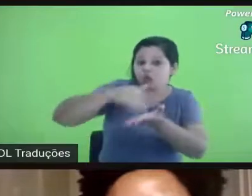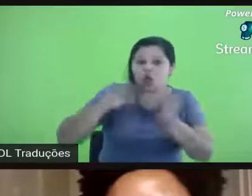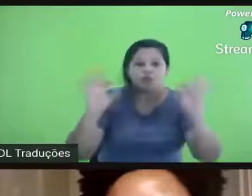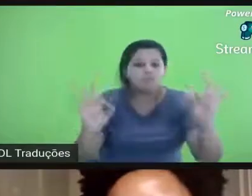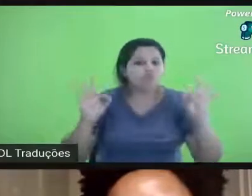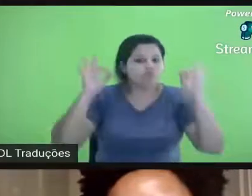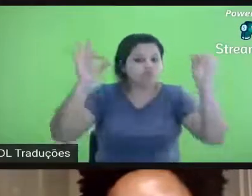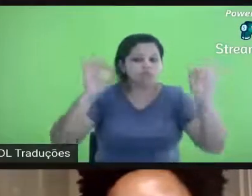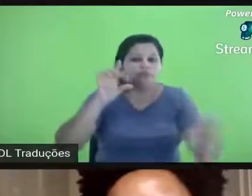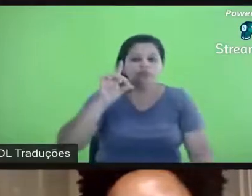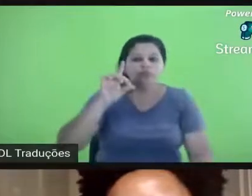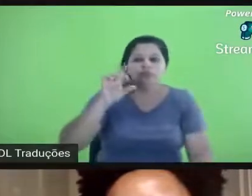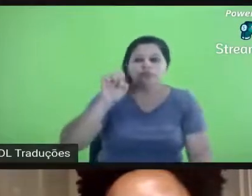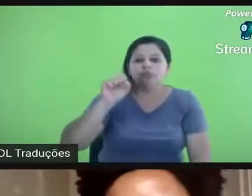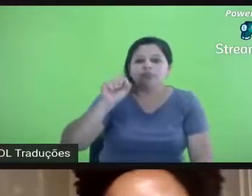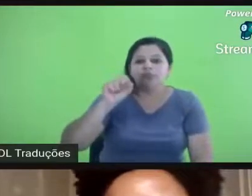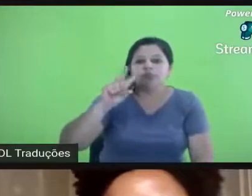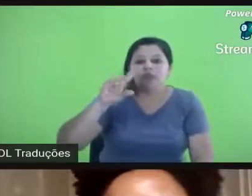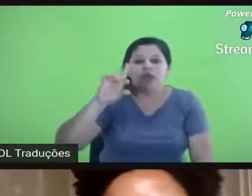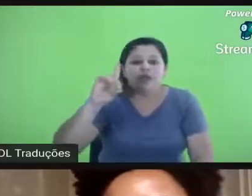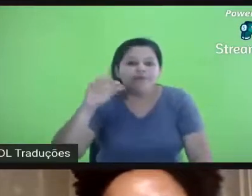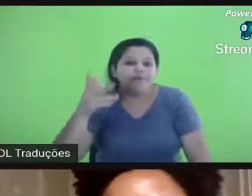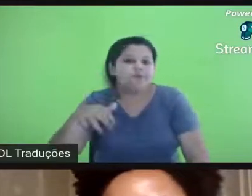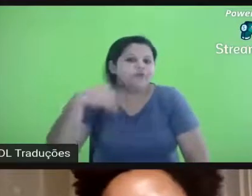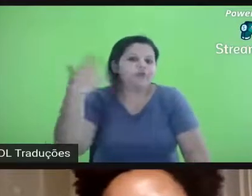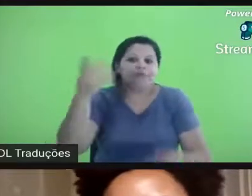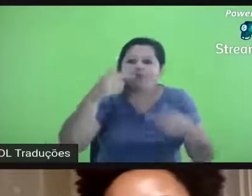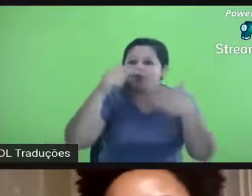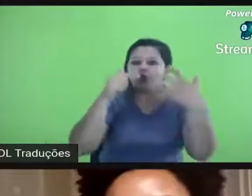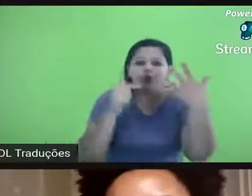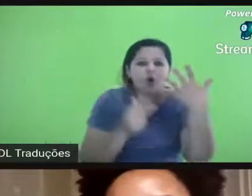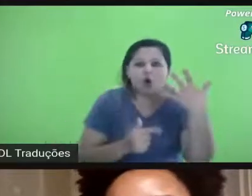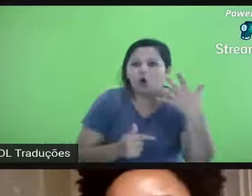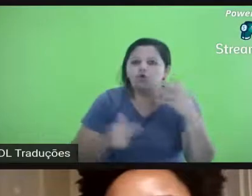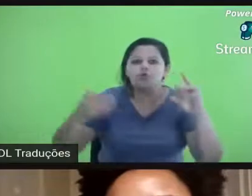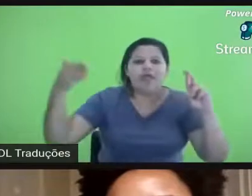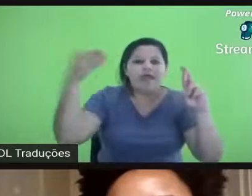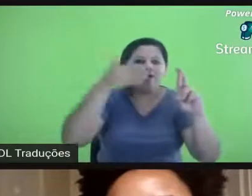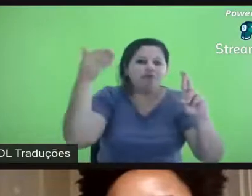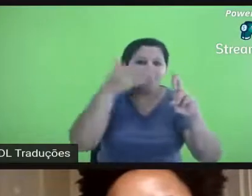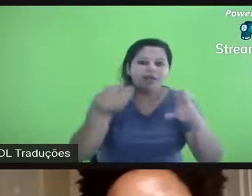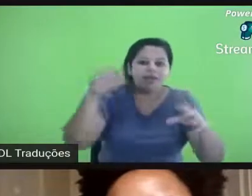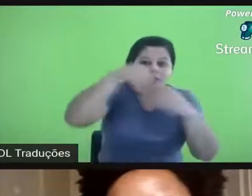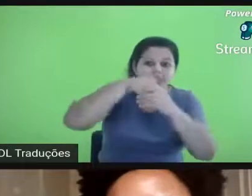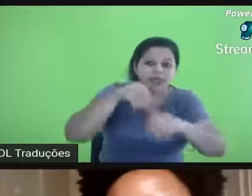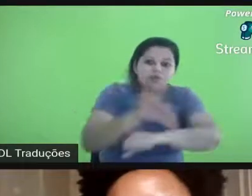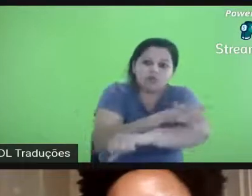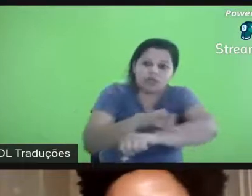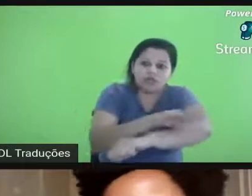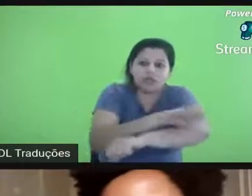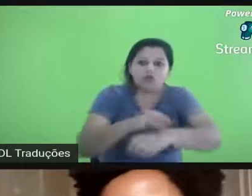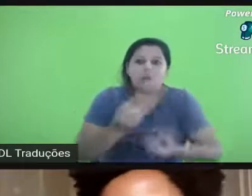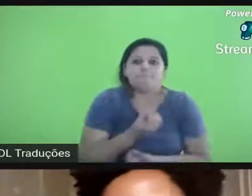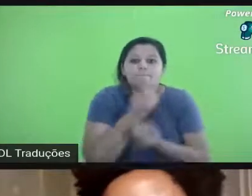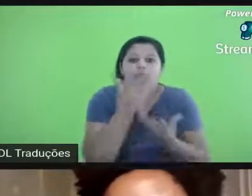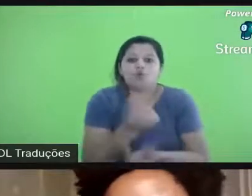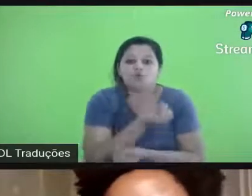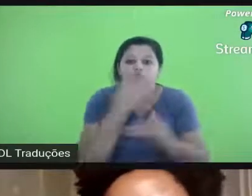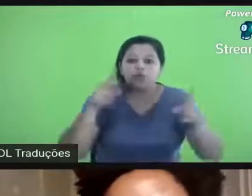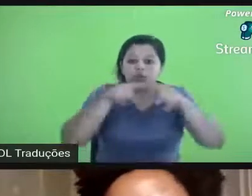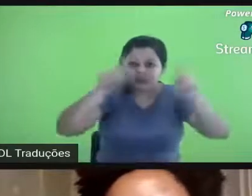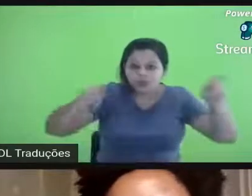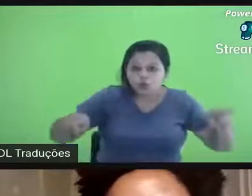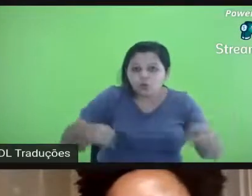David, Ajaí, do Queré e de outras referências que tem de arquitetura produzida no território, no